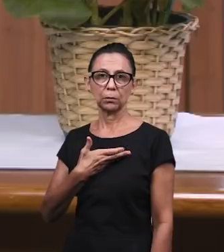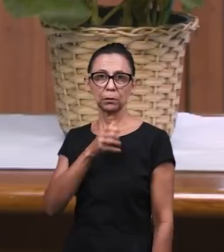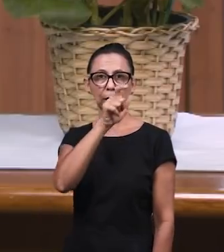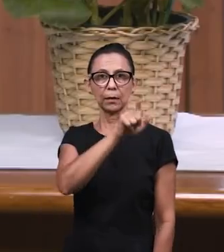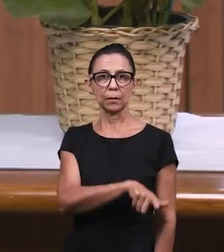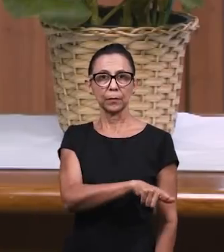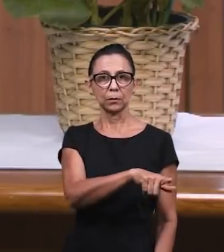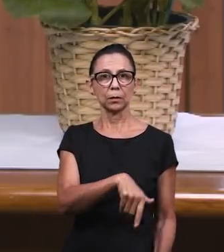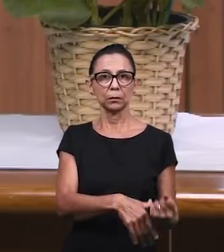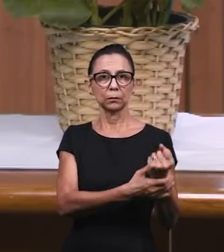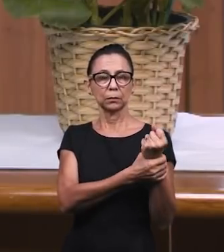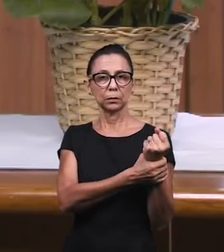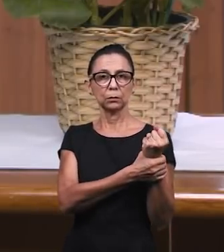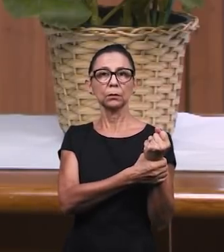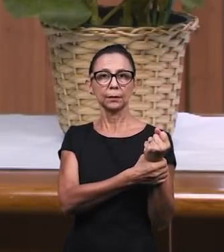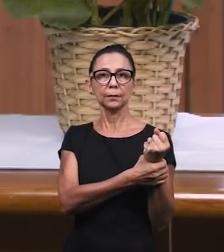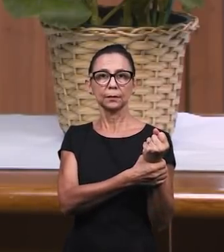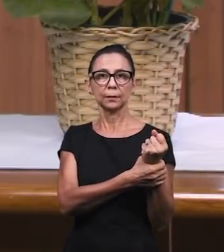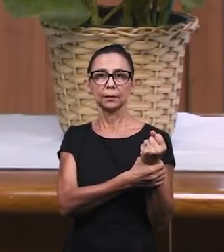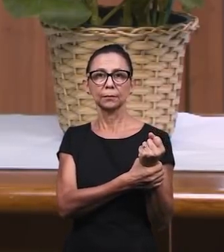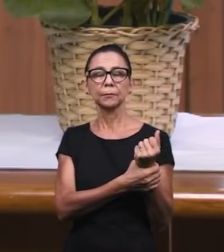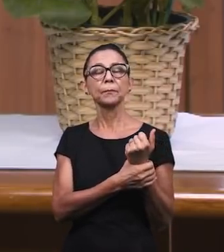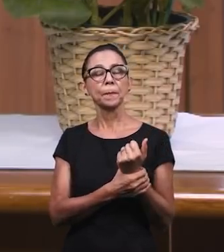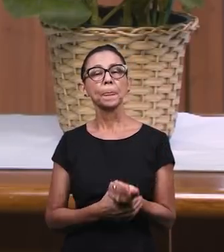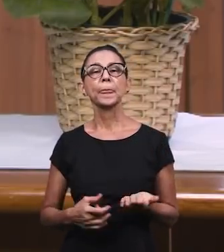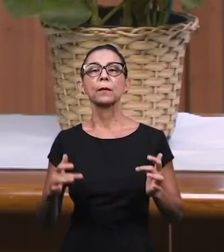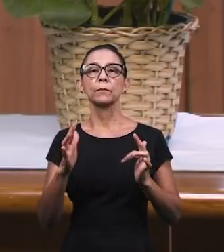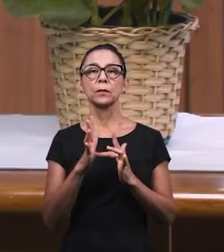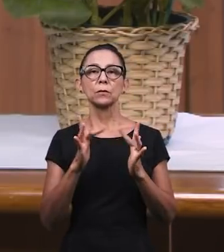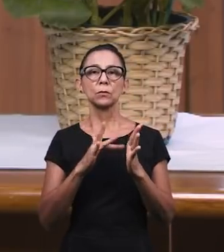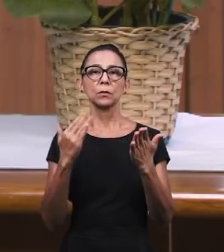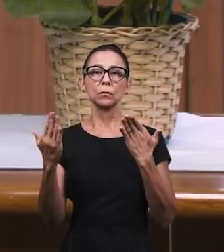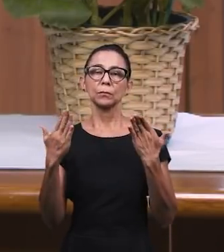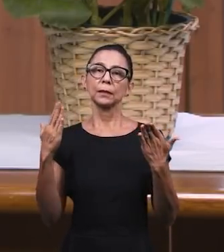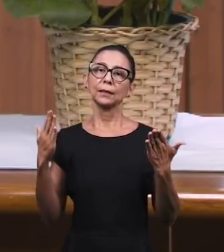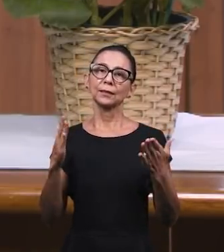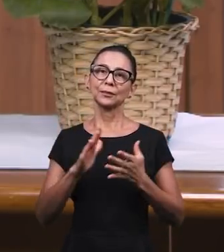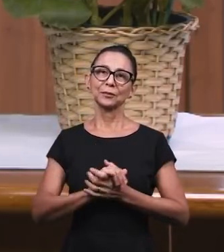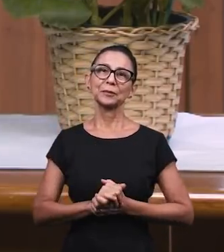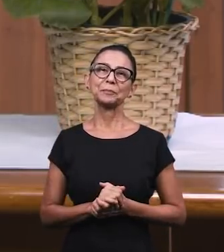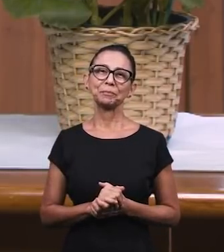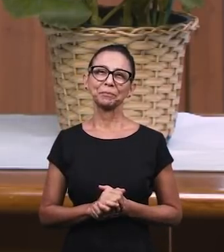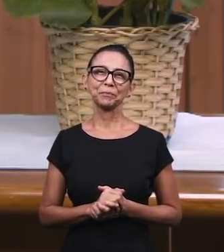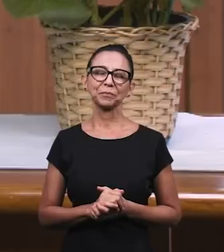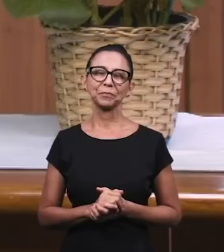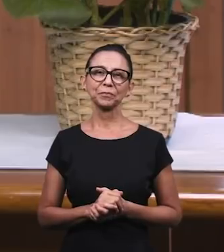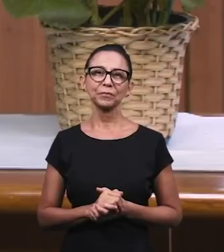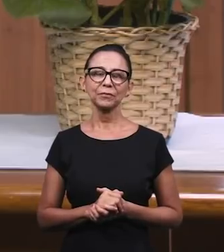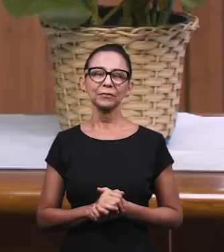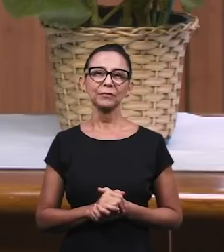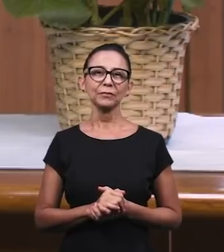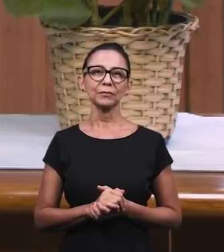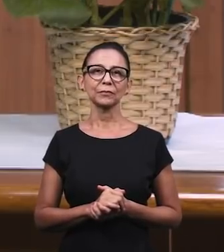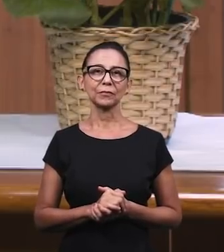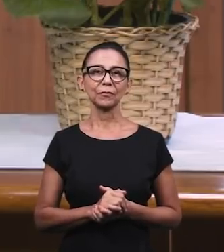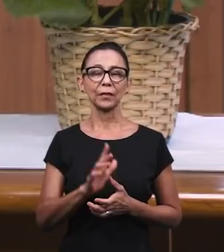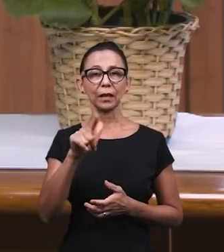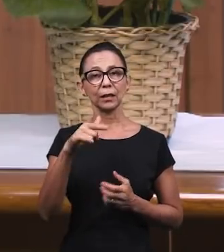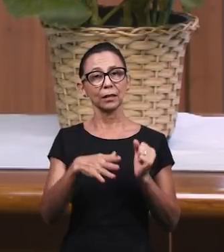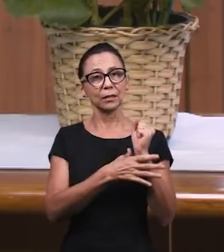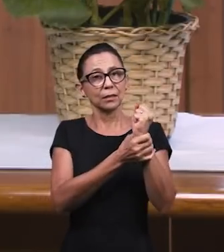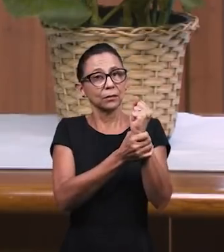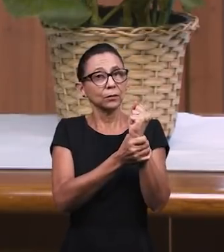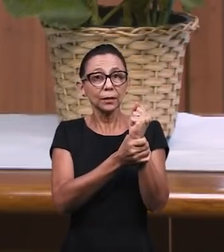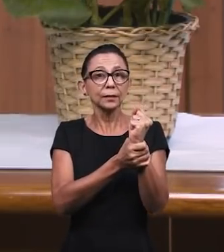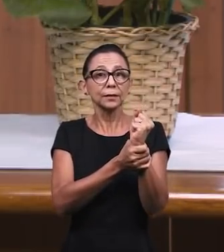remidor. Então, meus irmãos, nós temos uma dívida impagável. E essa dívida que nós temos, o